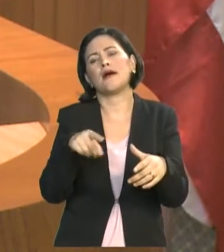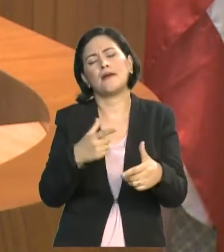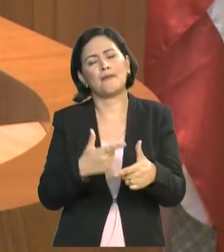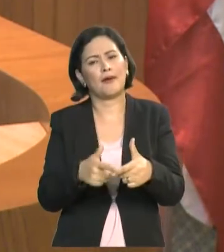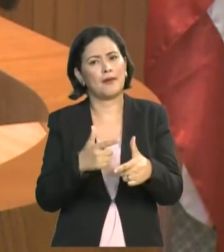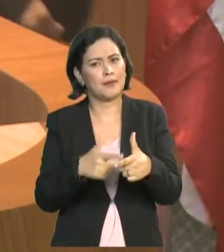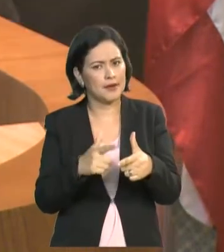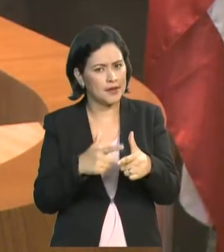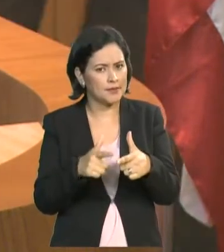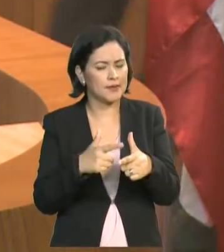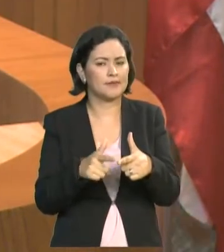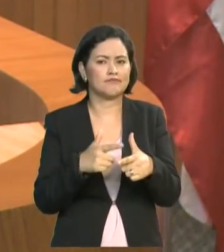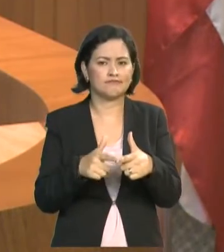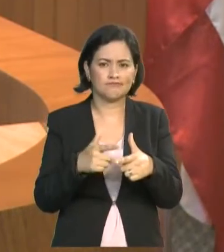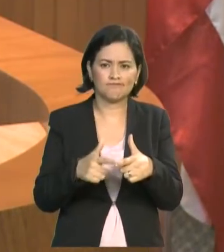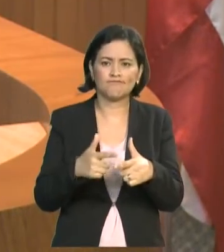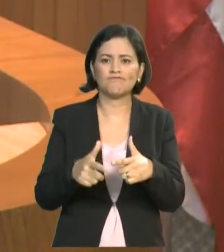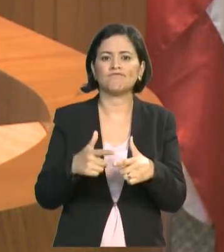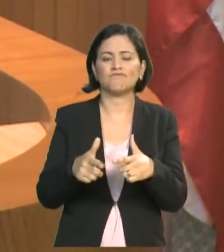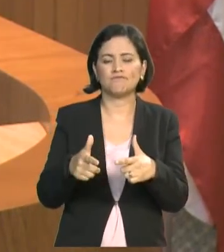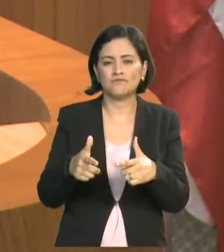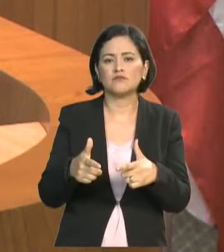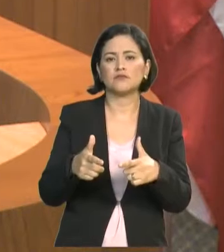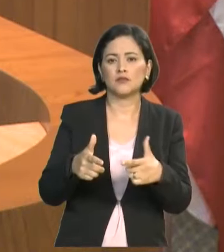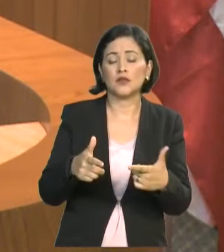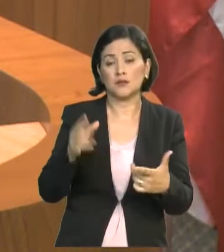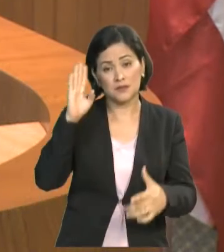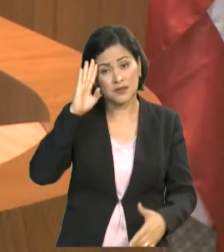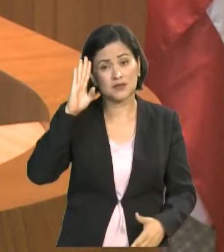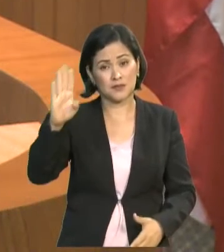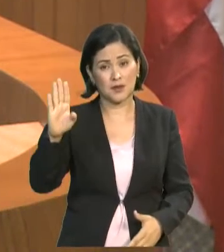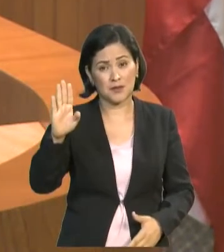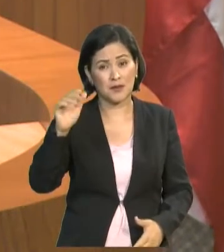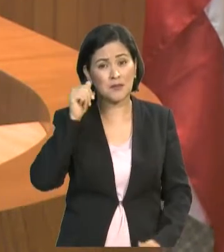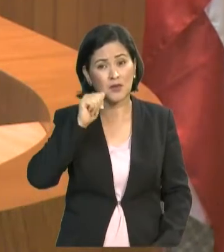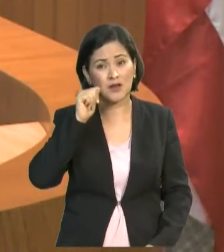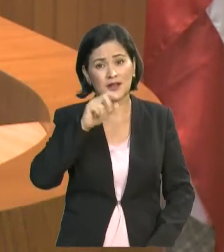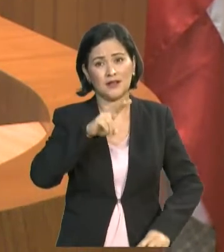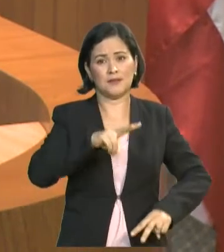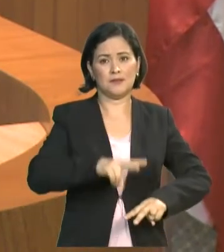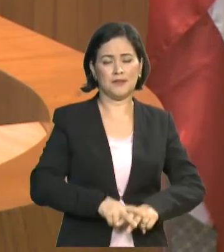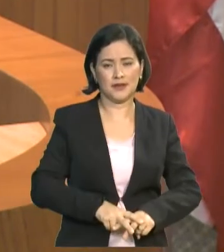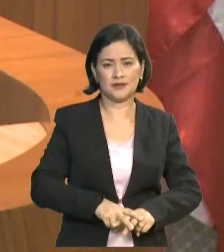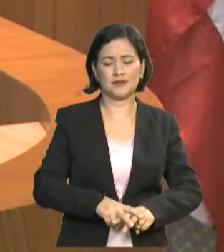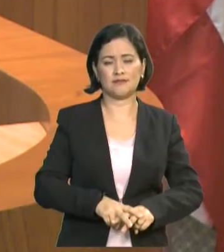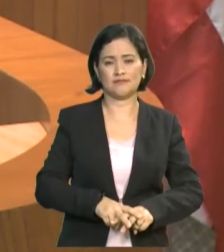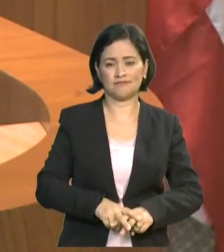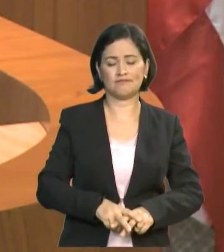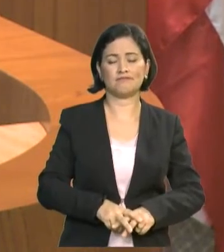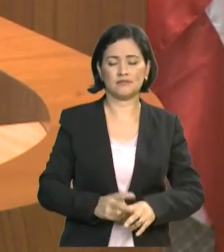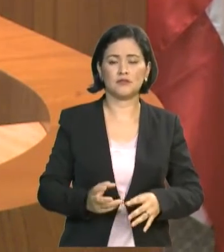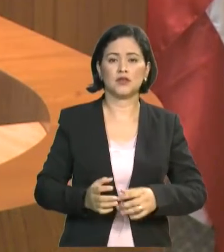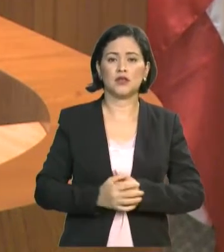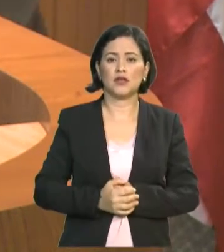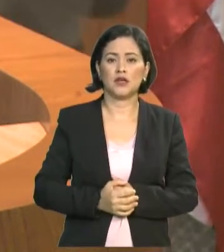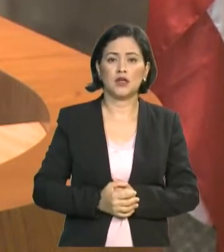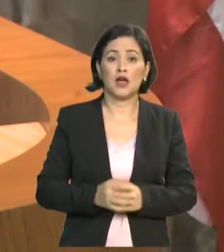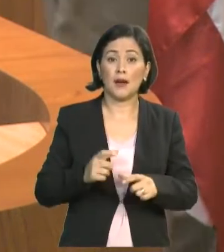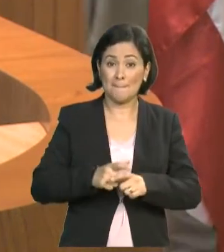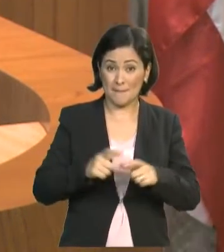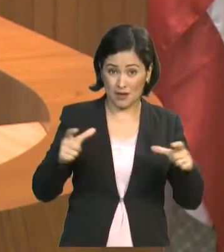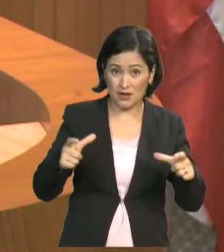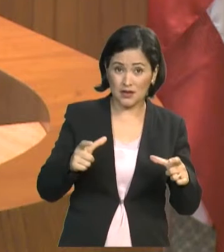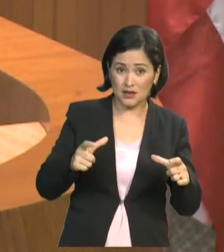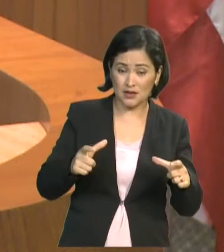mulheres que estão em cárcere. Como eu acabei de citar, que a maioria desses crimes estão relacionados ao tráfico de